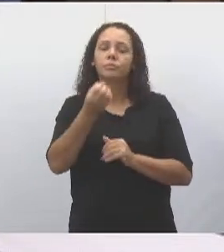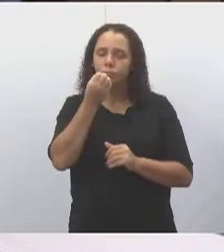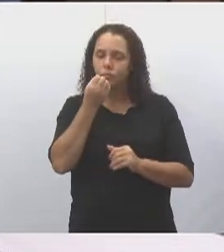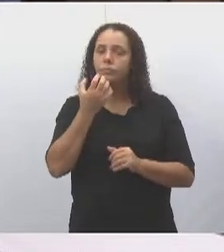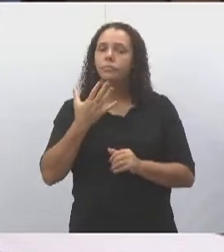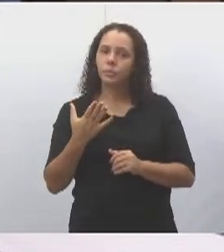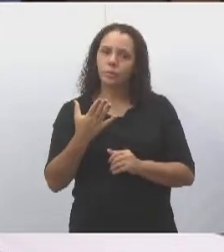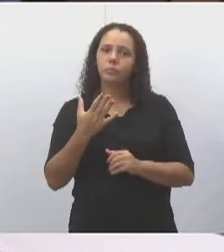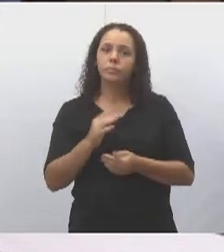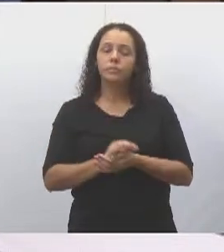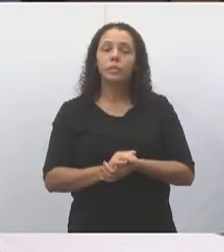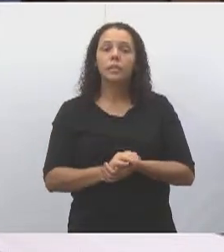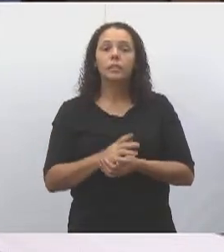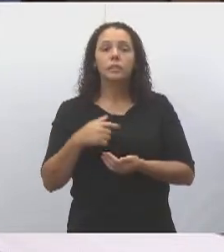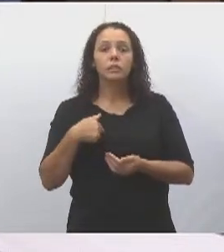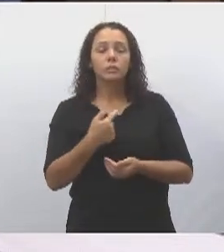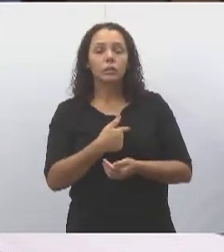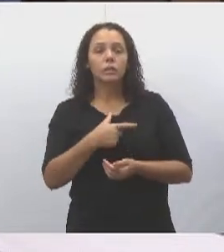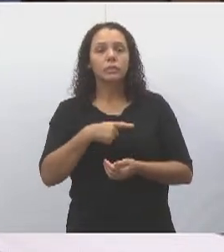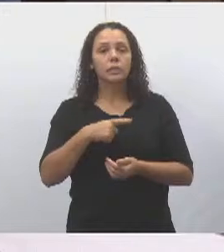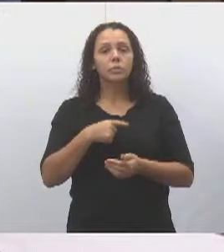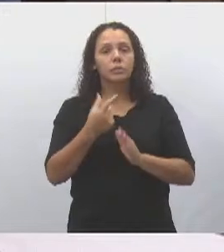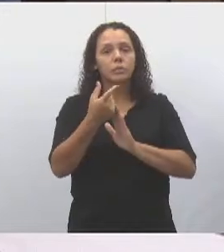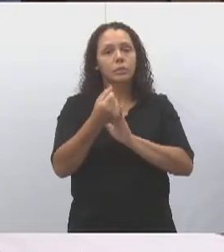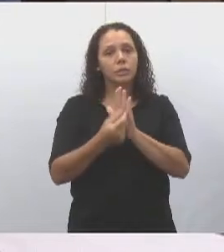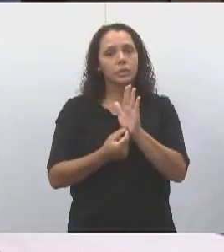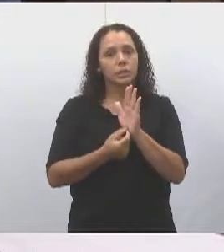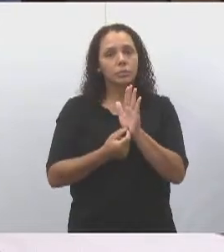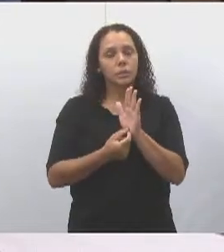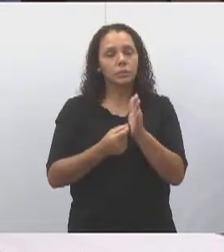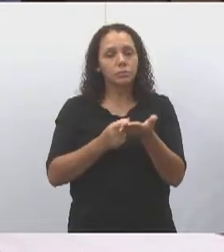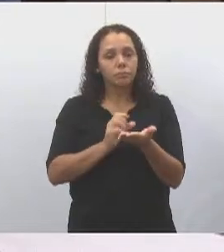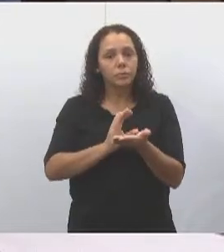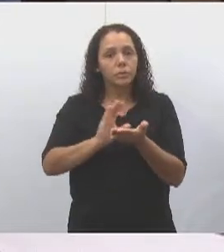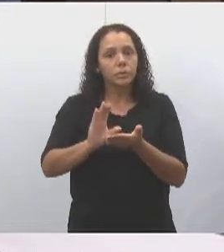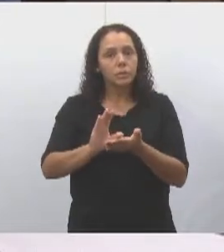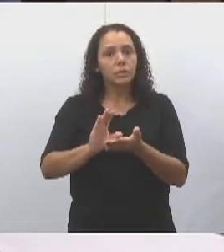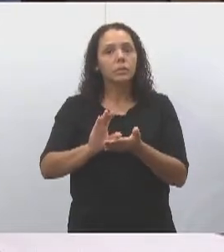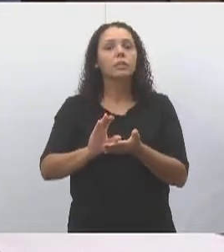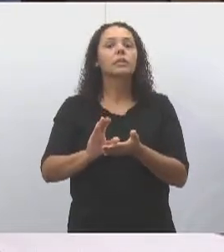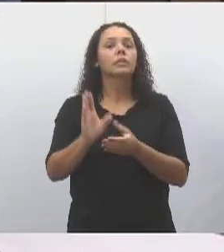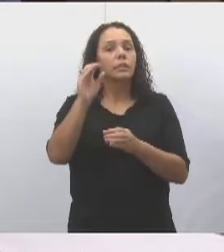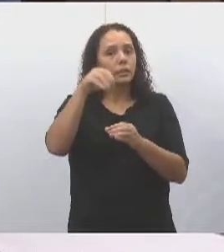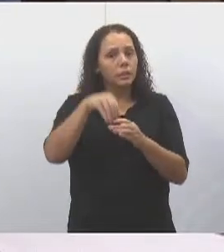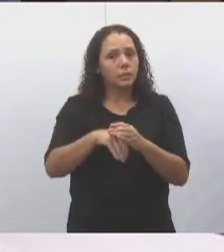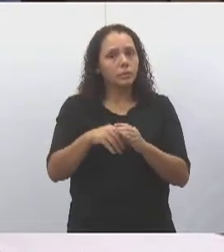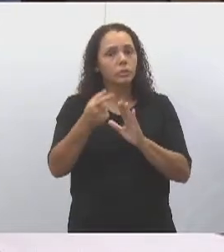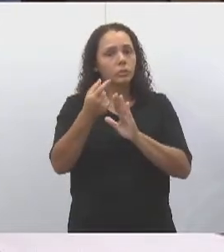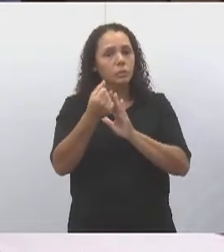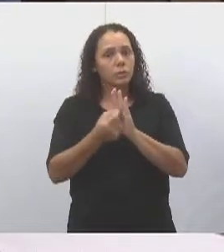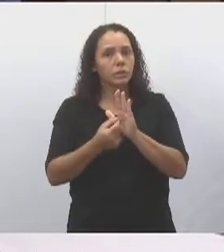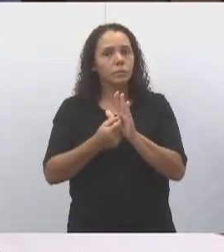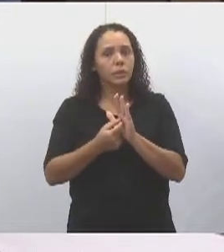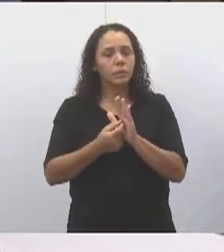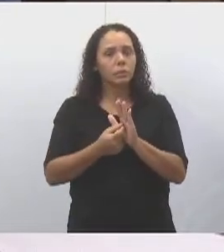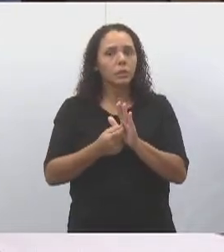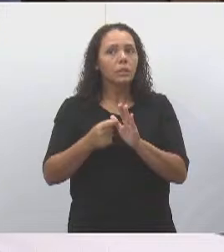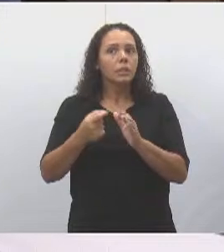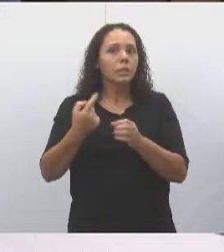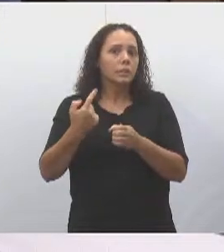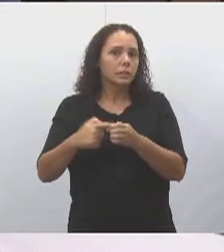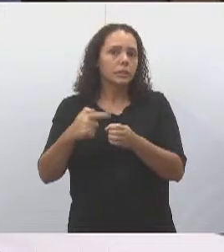esse orçamento que nós temos de emenda impositiva está dentro do orçamento geral do que o município